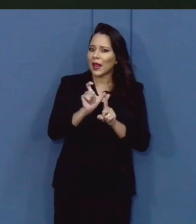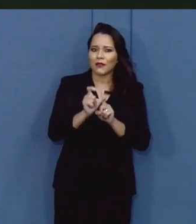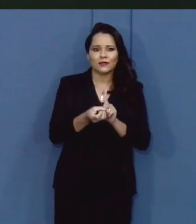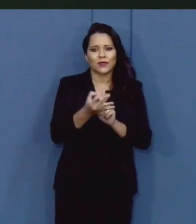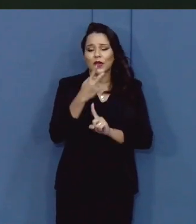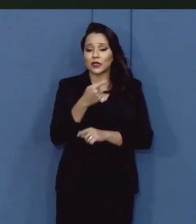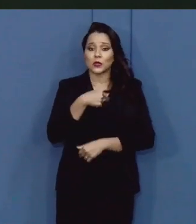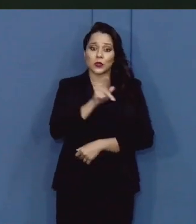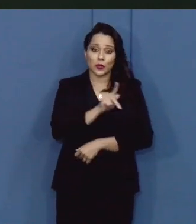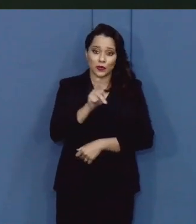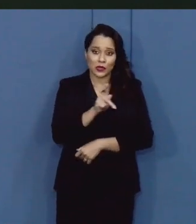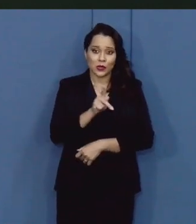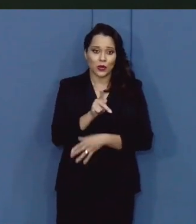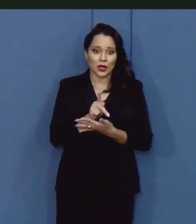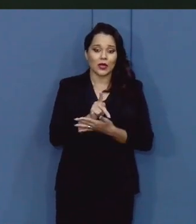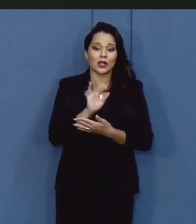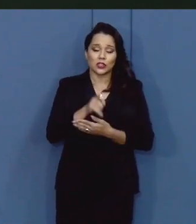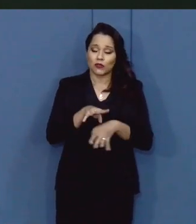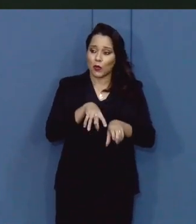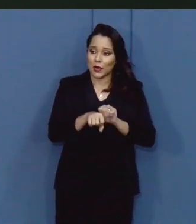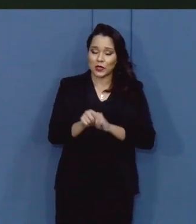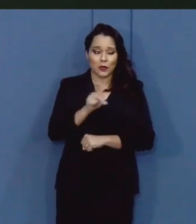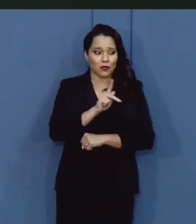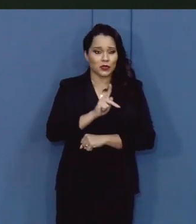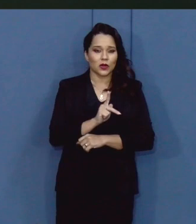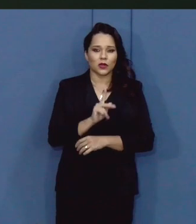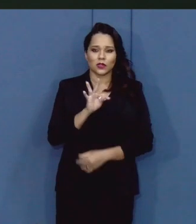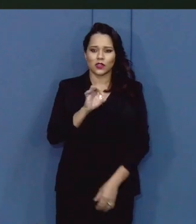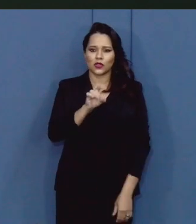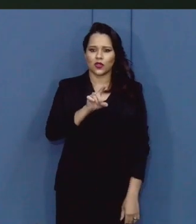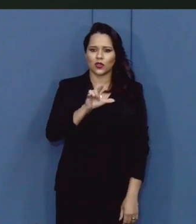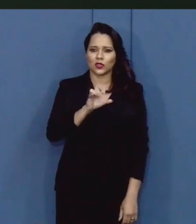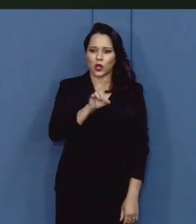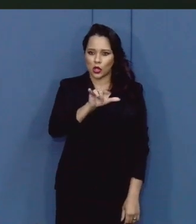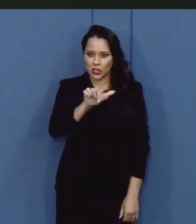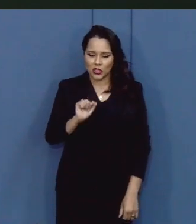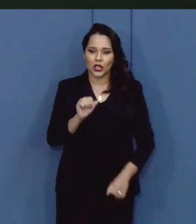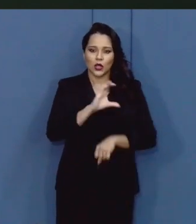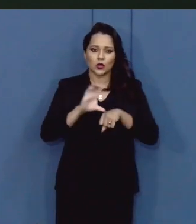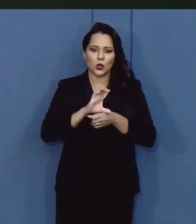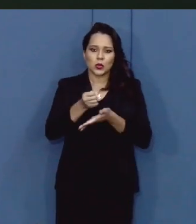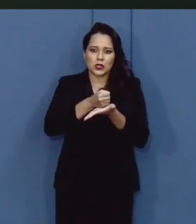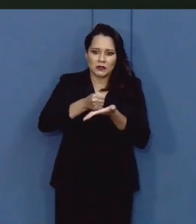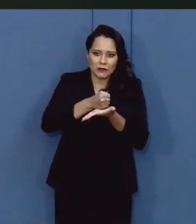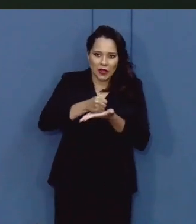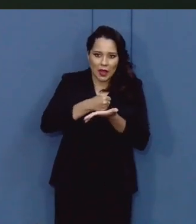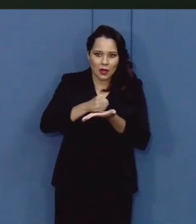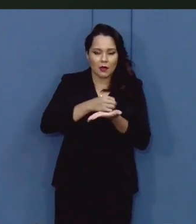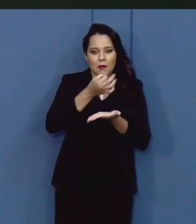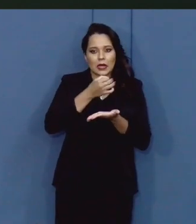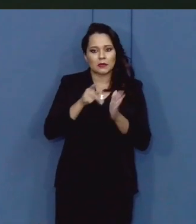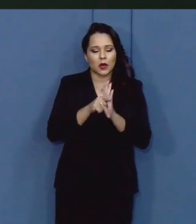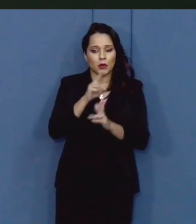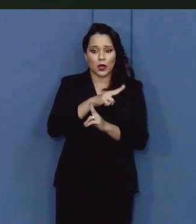falada tanto, né? Eu sou professora, sou química de formação, professora de toxicologia do curso de farmácia da UNB, e se falou